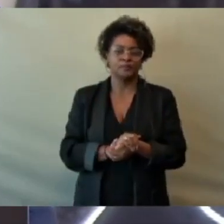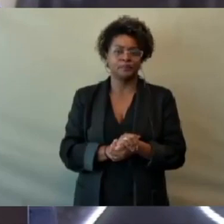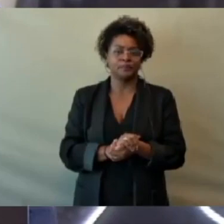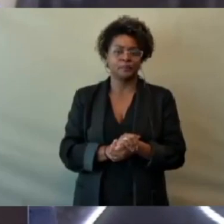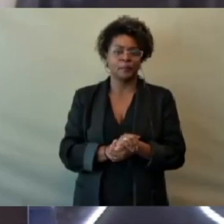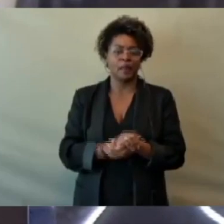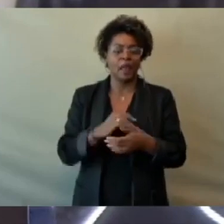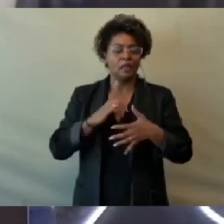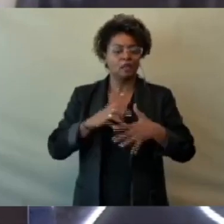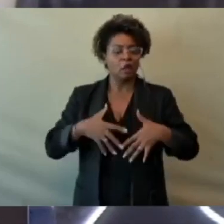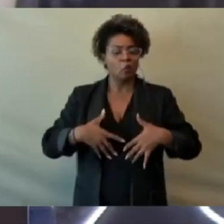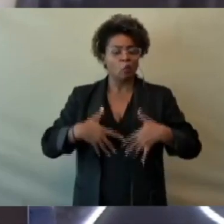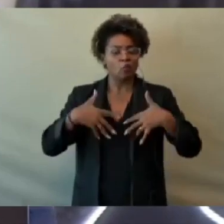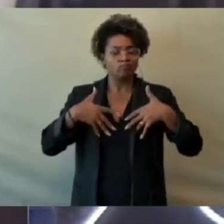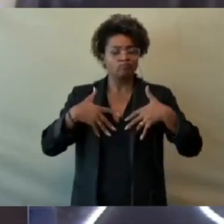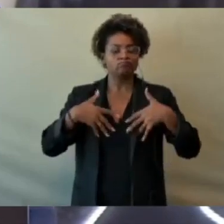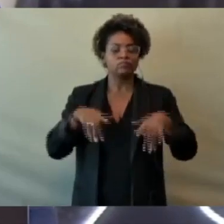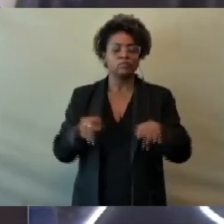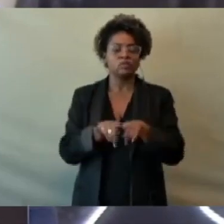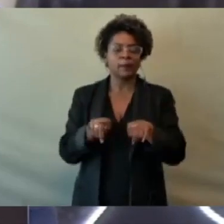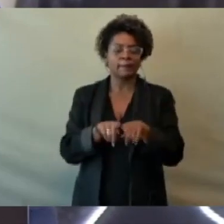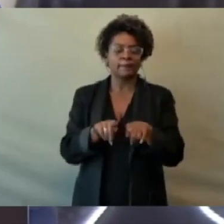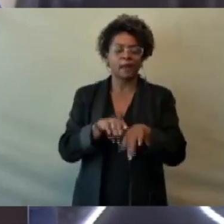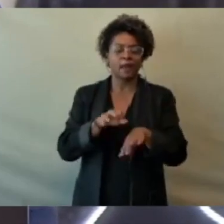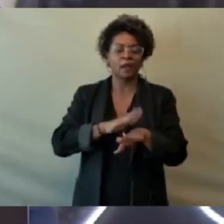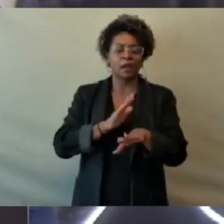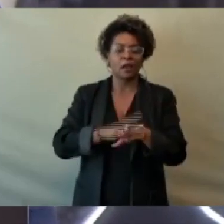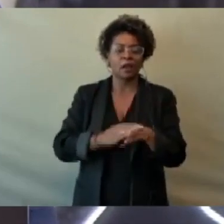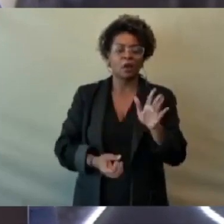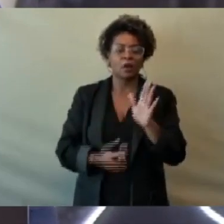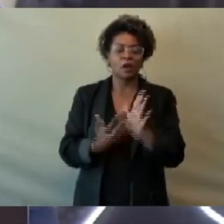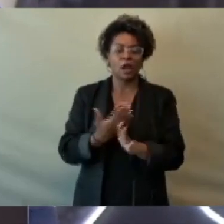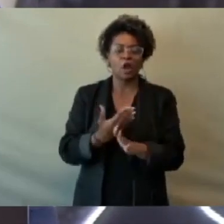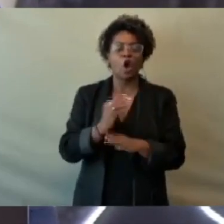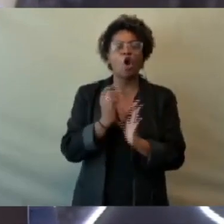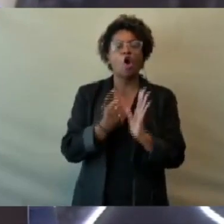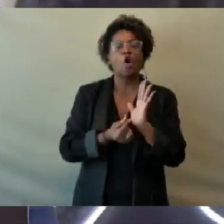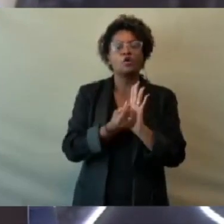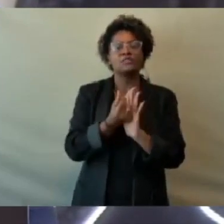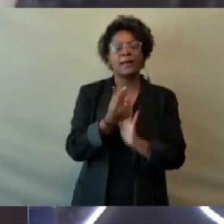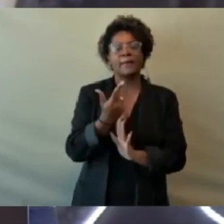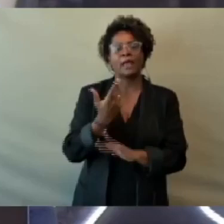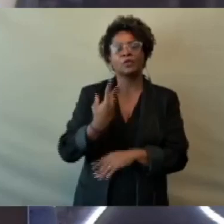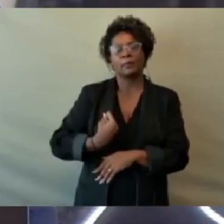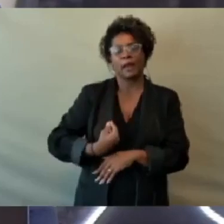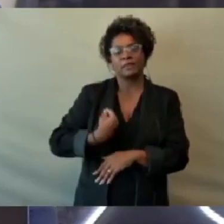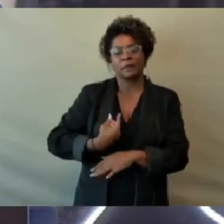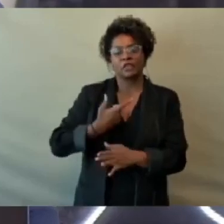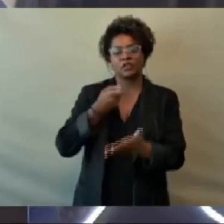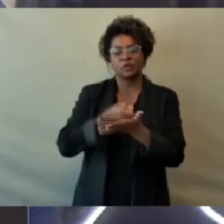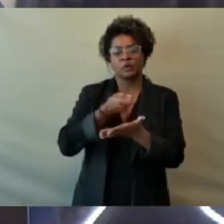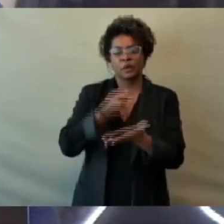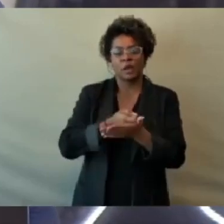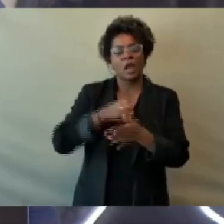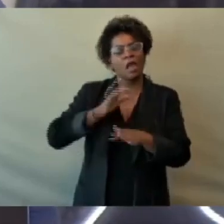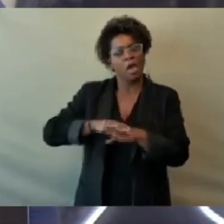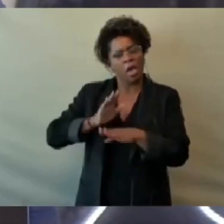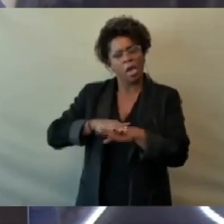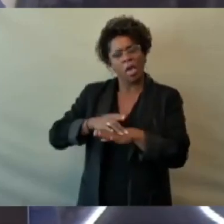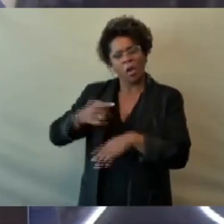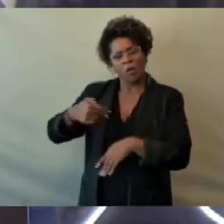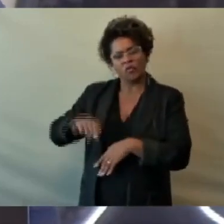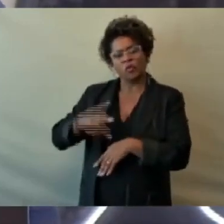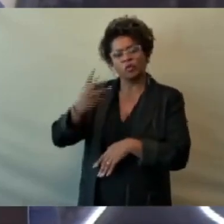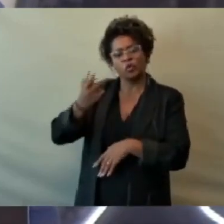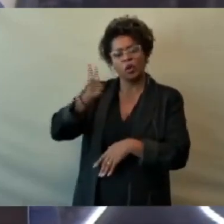orçamento participativo em positivo eu fui audacioso e mexi duas vezes no orçamento do município uma vez para as